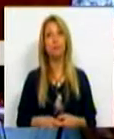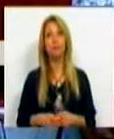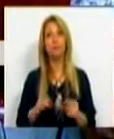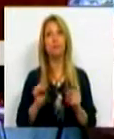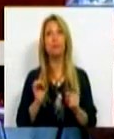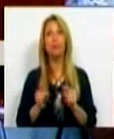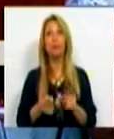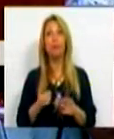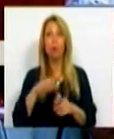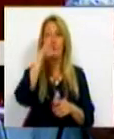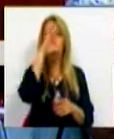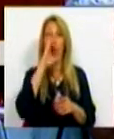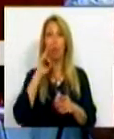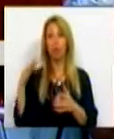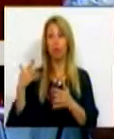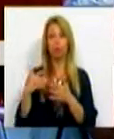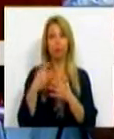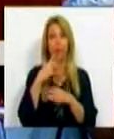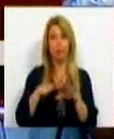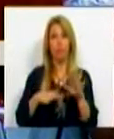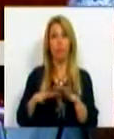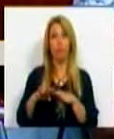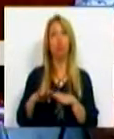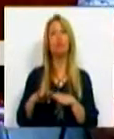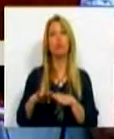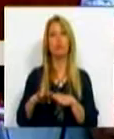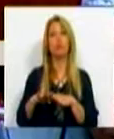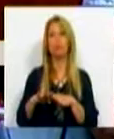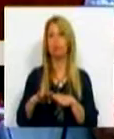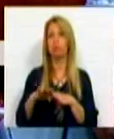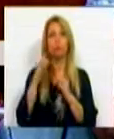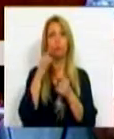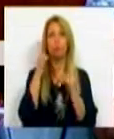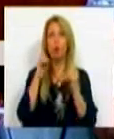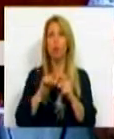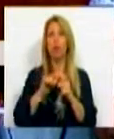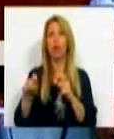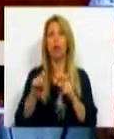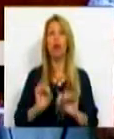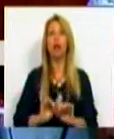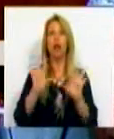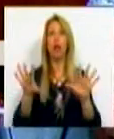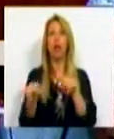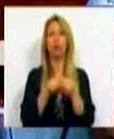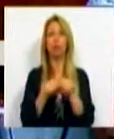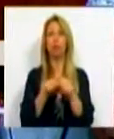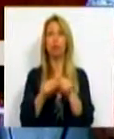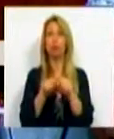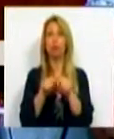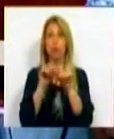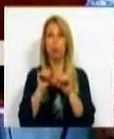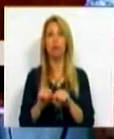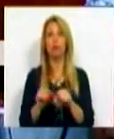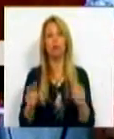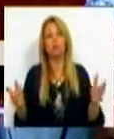aquilo que o Governo tem feito é marcar uma linha muito clara na sua política, e essa penso